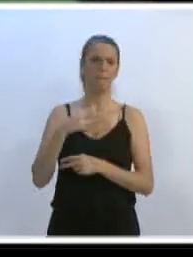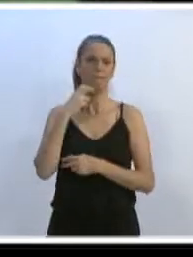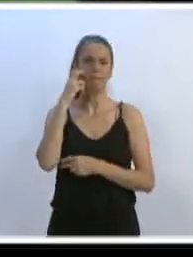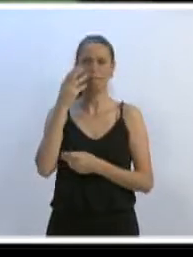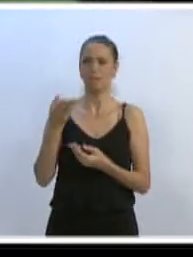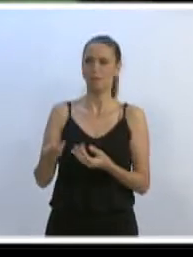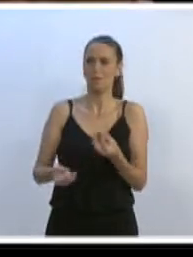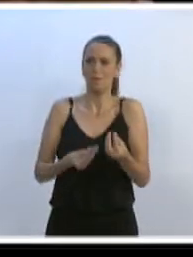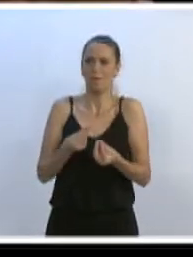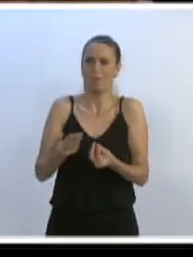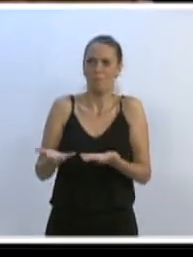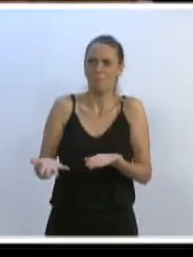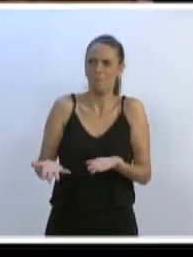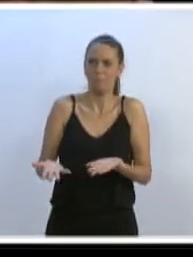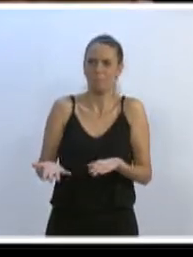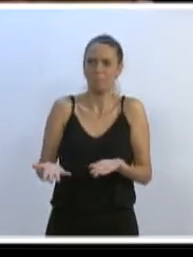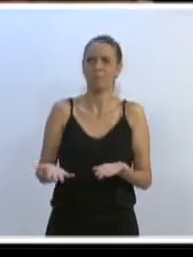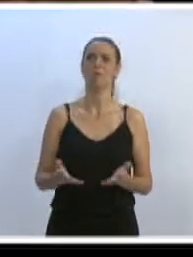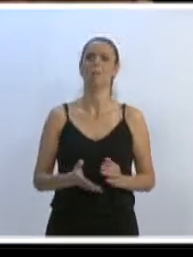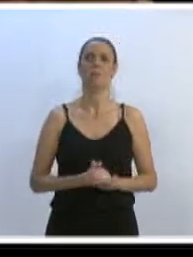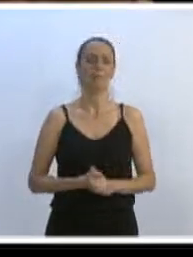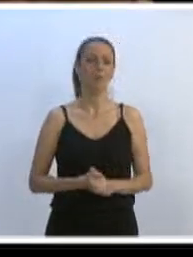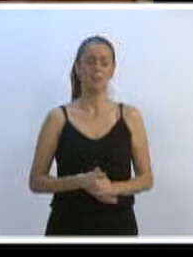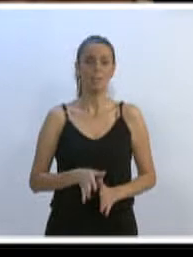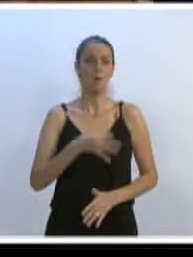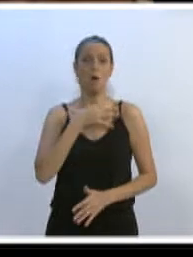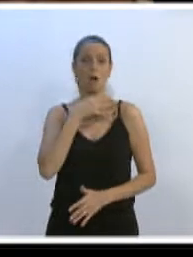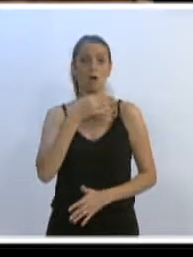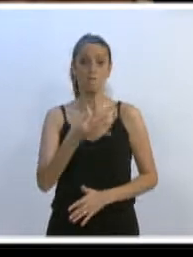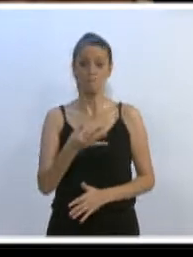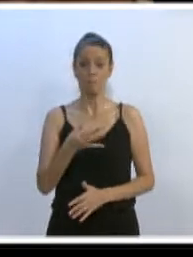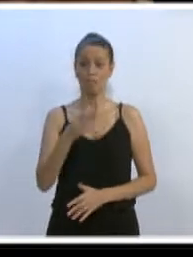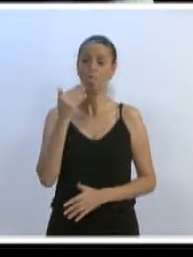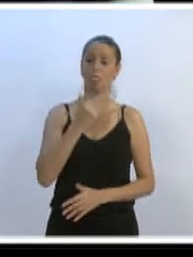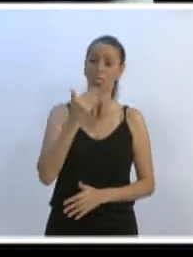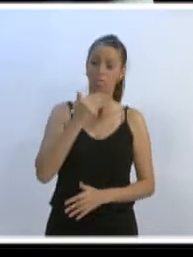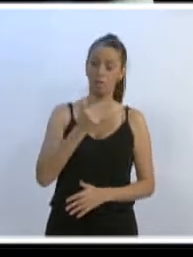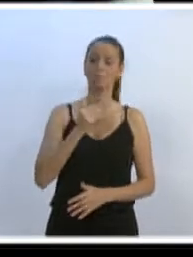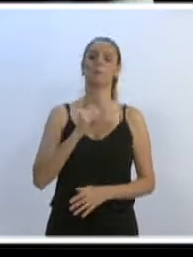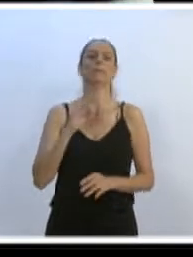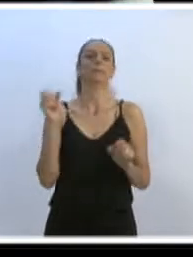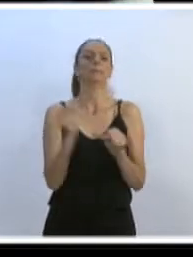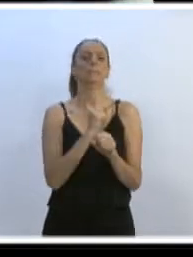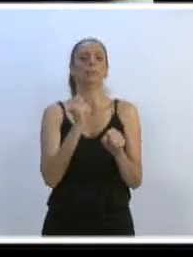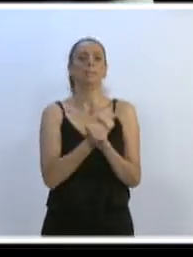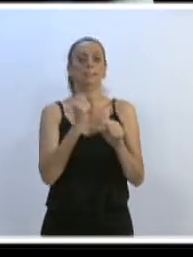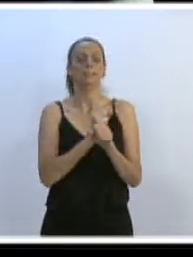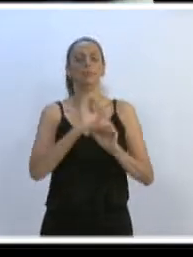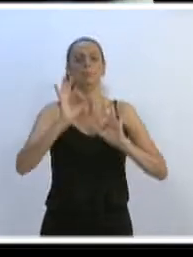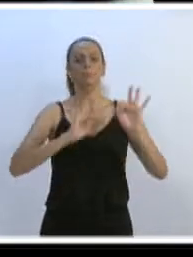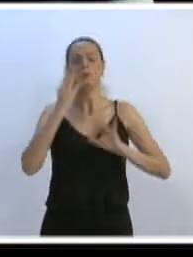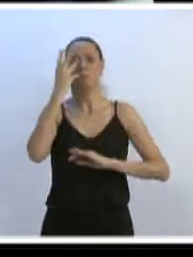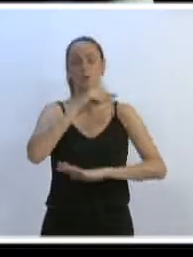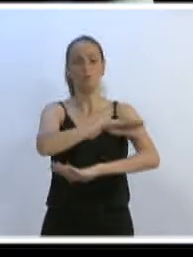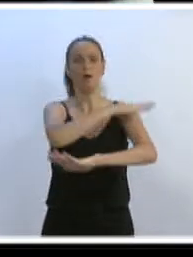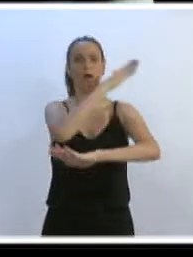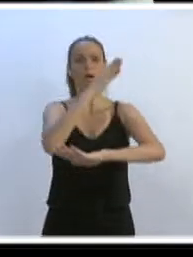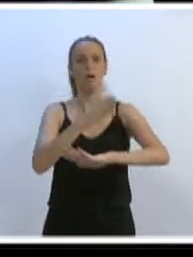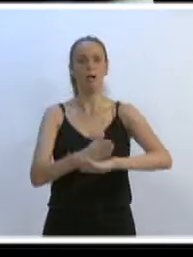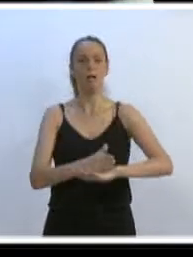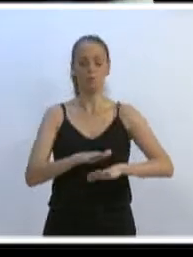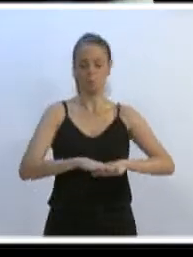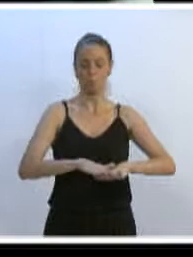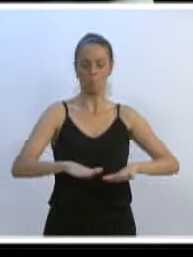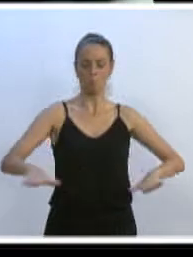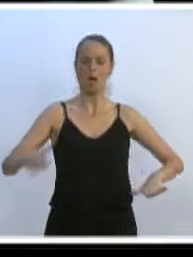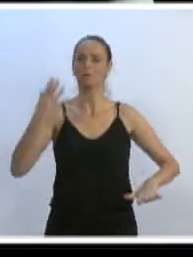realmente é uma vergonha agora sim pelo menos uma quadra decente aquelas crianças vão ganhar no salto vai batalhar meu amigo moisés